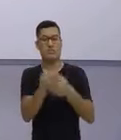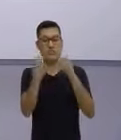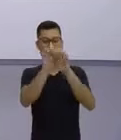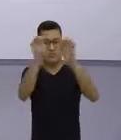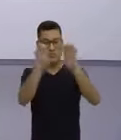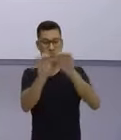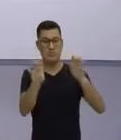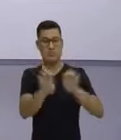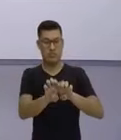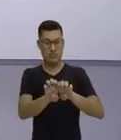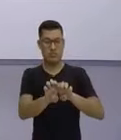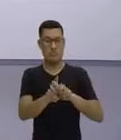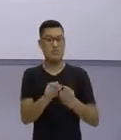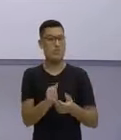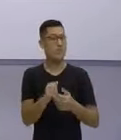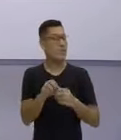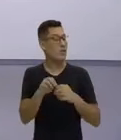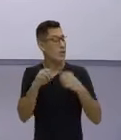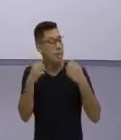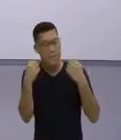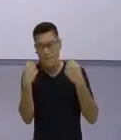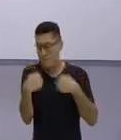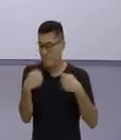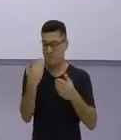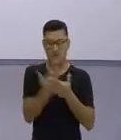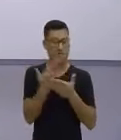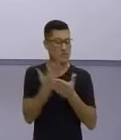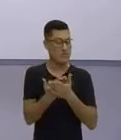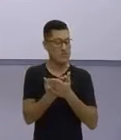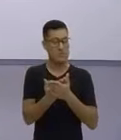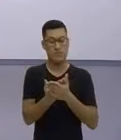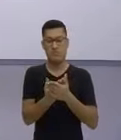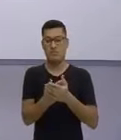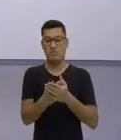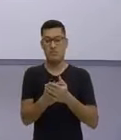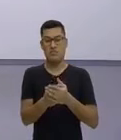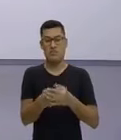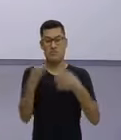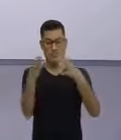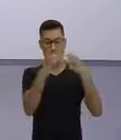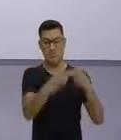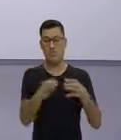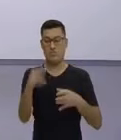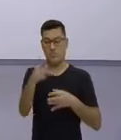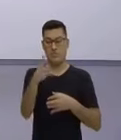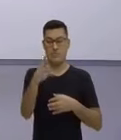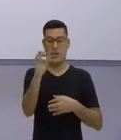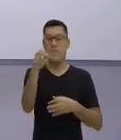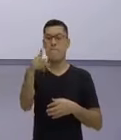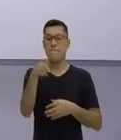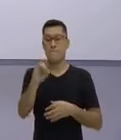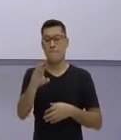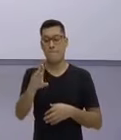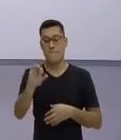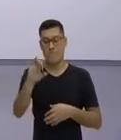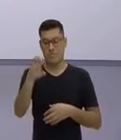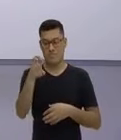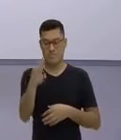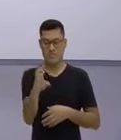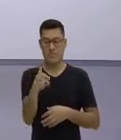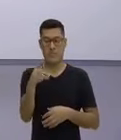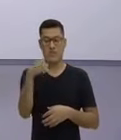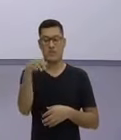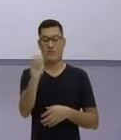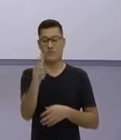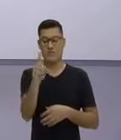até então, nessa aula, a gente não utilizou muito as propriedades que a gente viu na aula anterior, a gente usou muito a base da potência mesmo, as possibilidades de exatamente. Né,